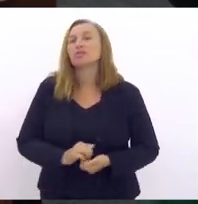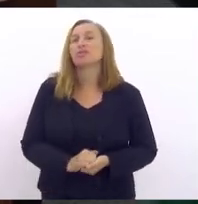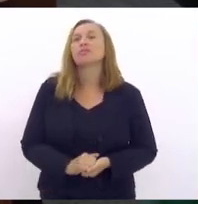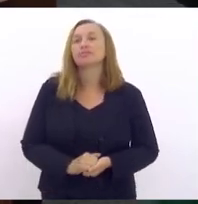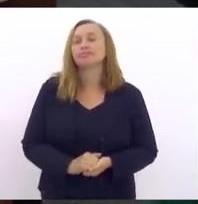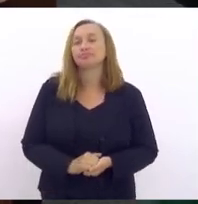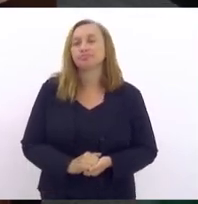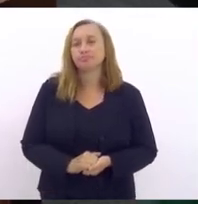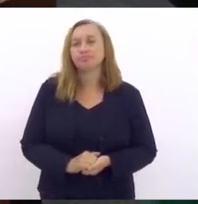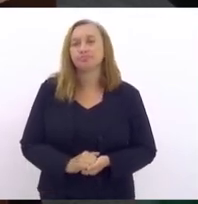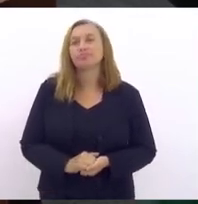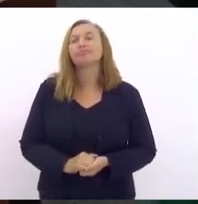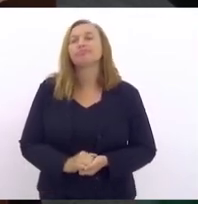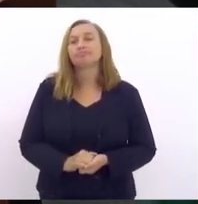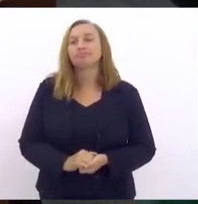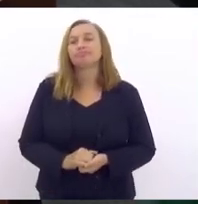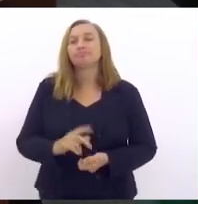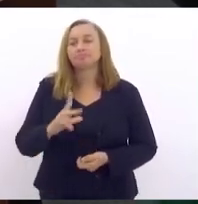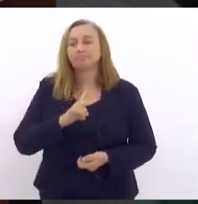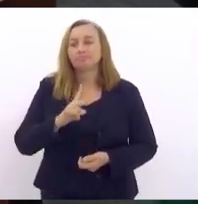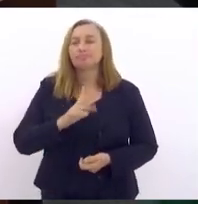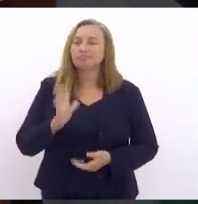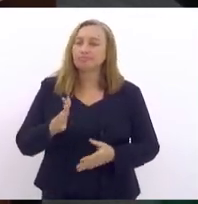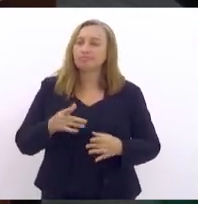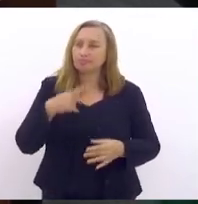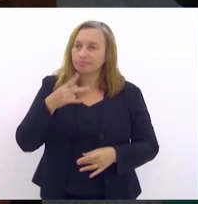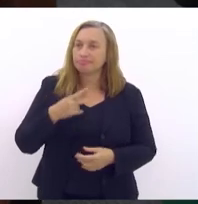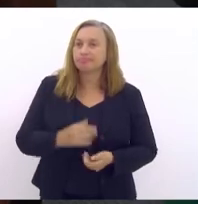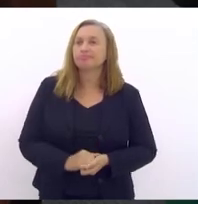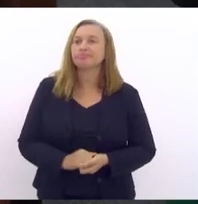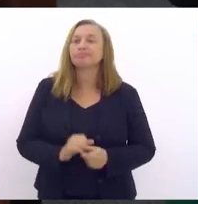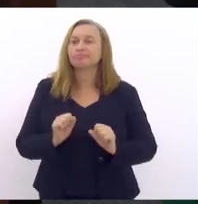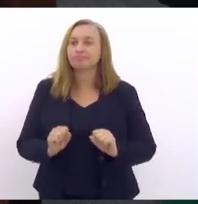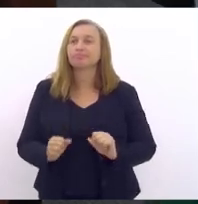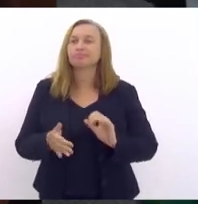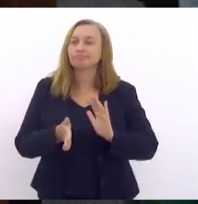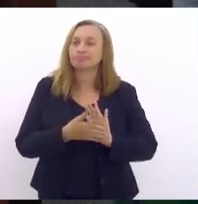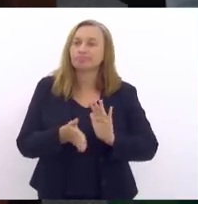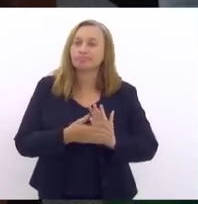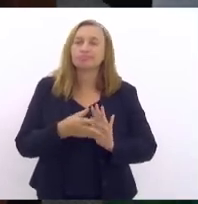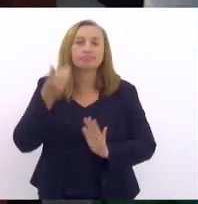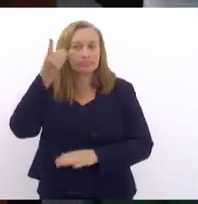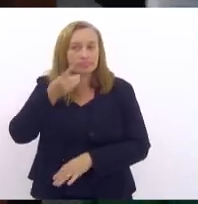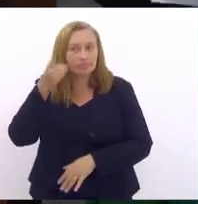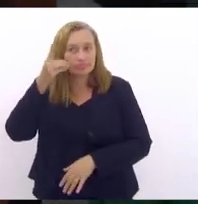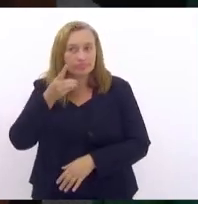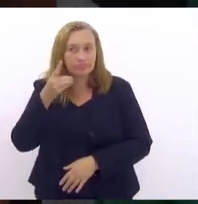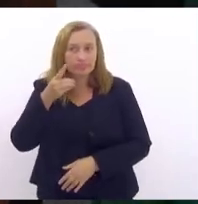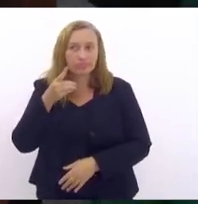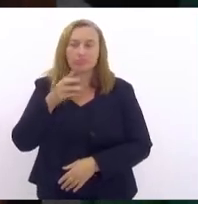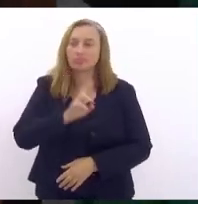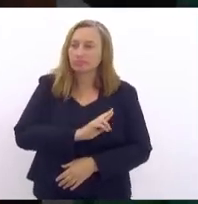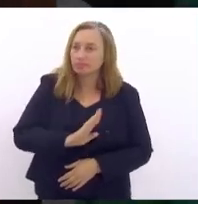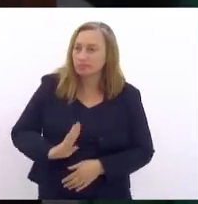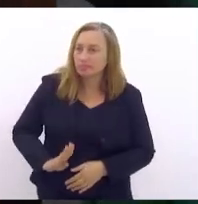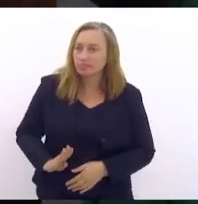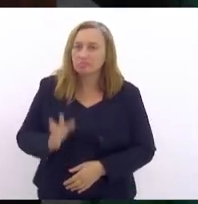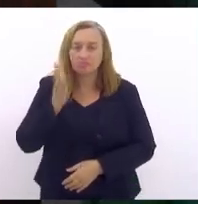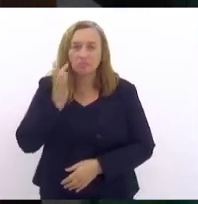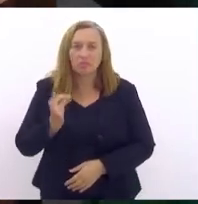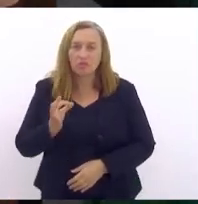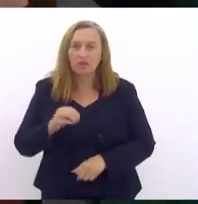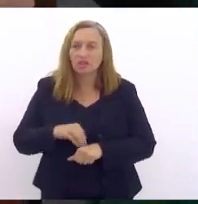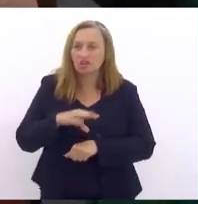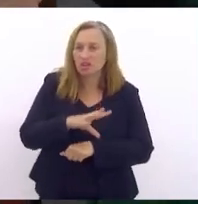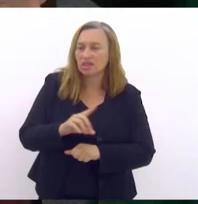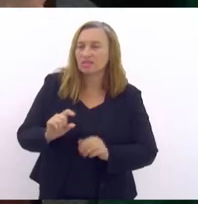da segurança privada já se colocou à disposição, e a gente até pode propor, deputado Rodrigo Bacelar, não sei, alguma